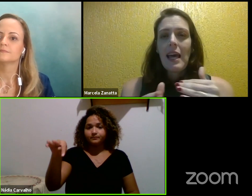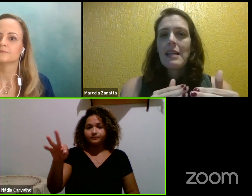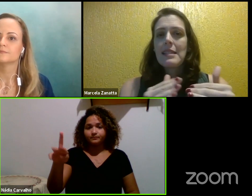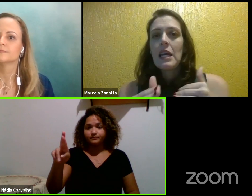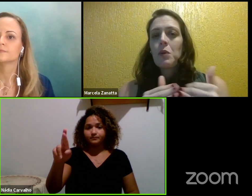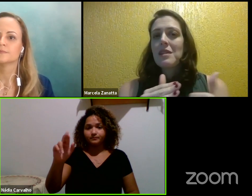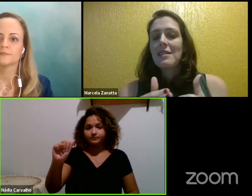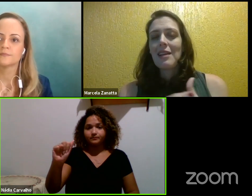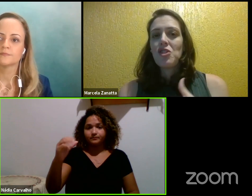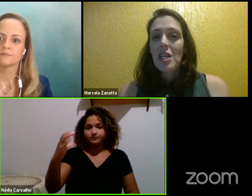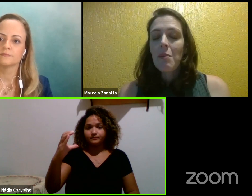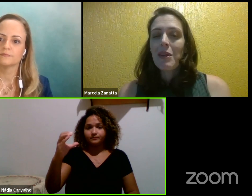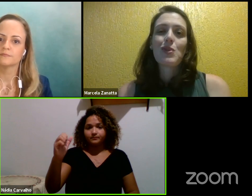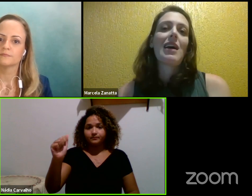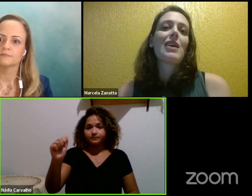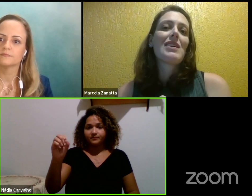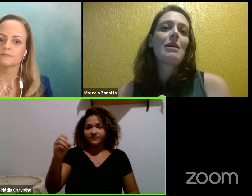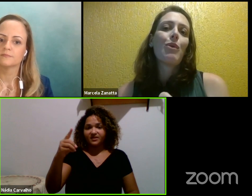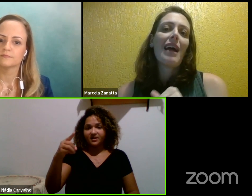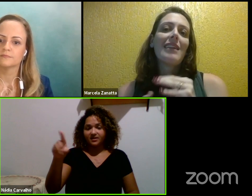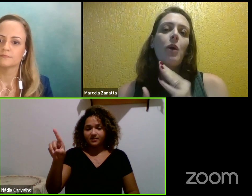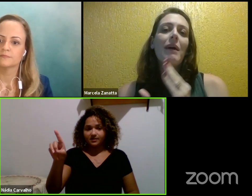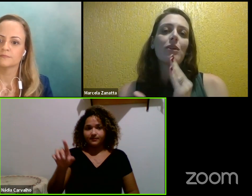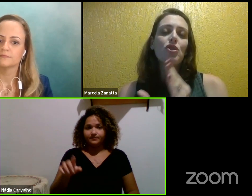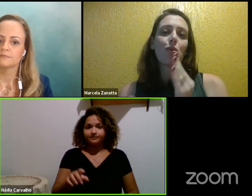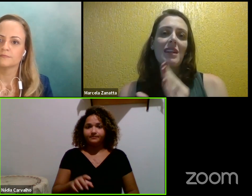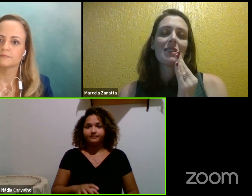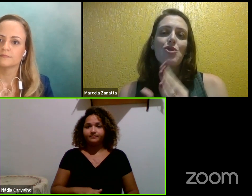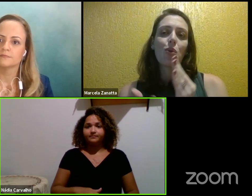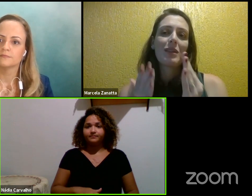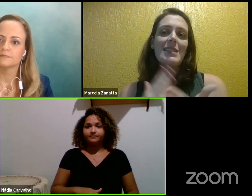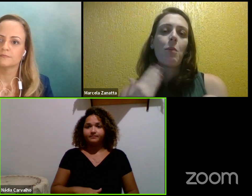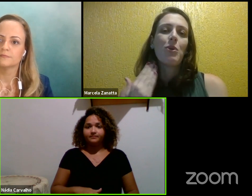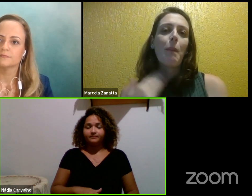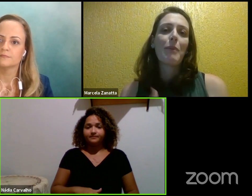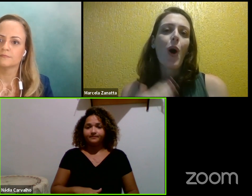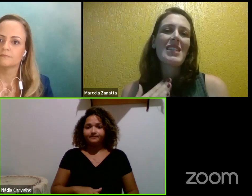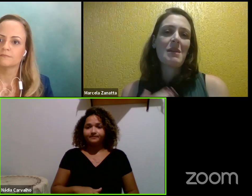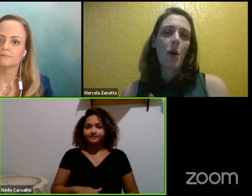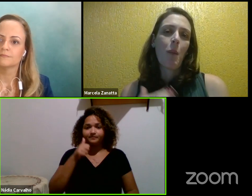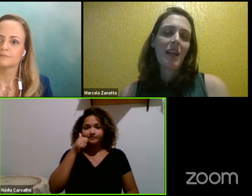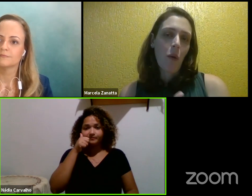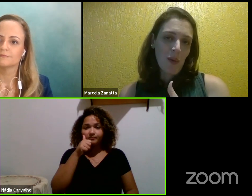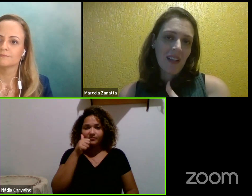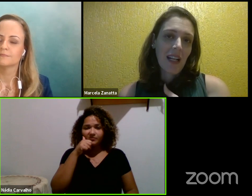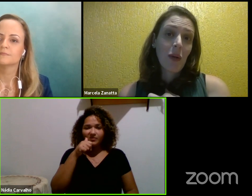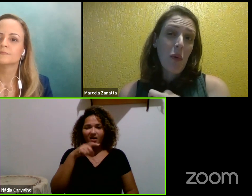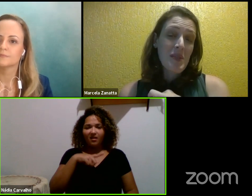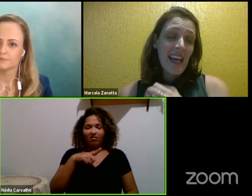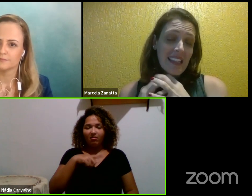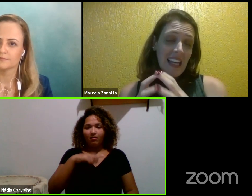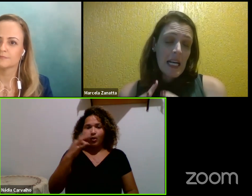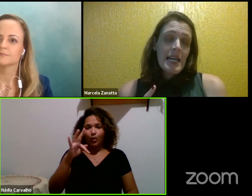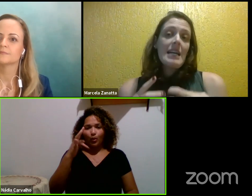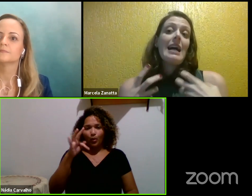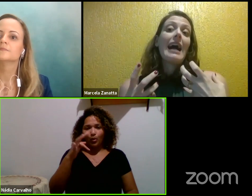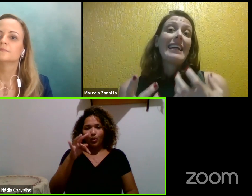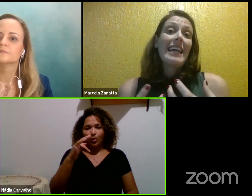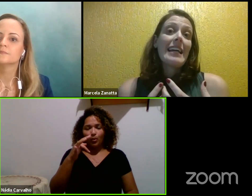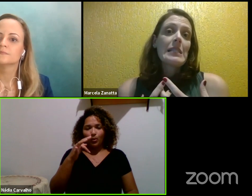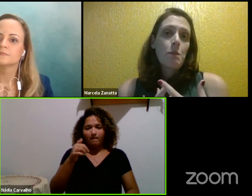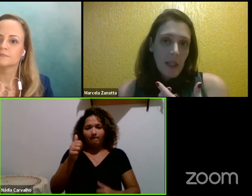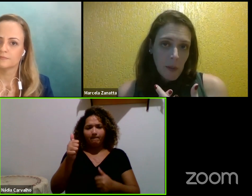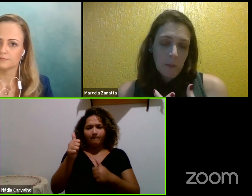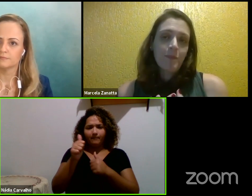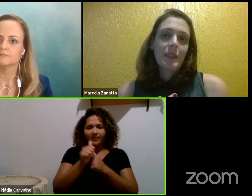ali 5, 6 centímetros, às vezes a mulher tem um padrão de contração muito próxima uma da outra, que ela não consegue ter